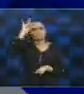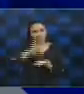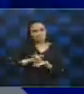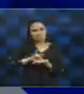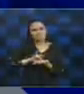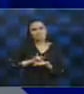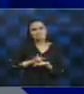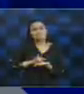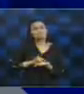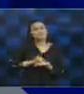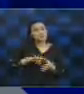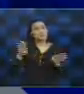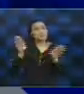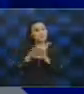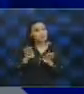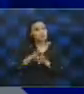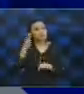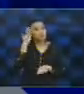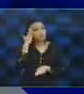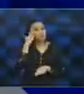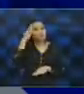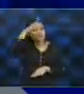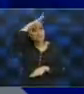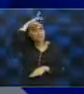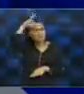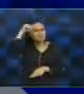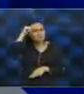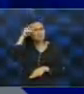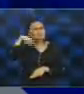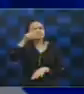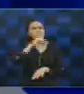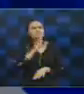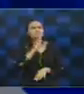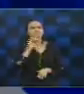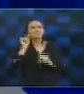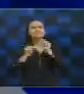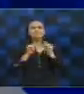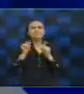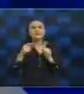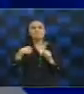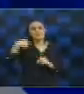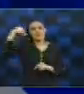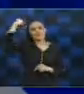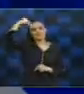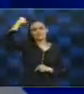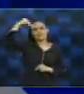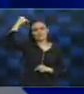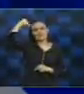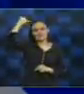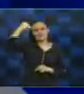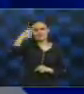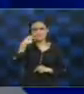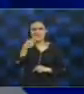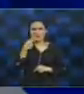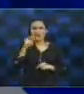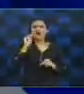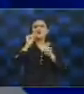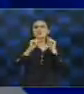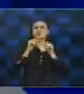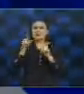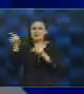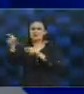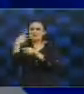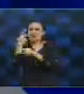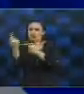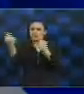mais. Eu sei que Manaus sabe distinguir o joio do trigo. A inexperiência, essa coisa de fazer tudo aquilo que o marqueteiro